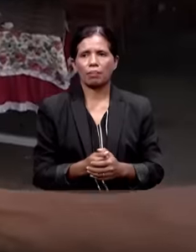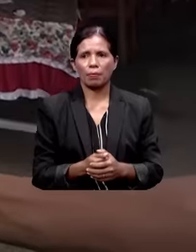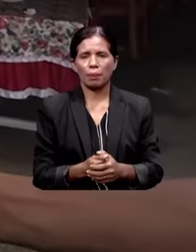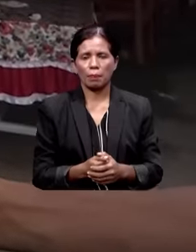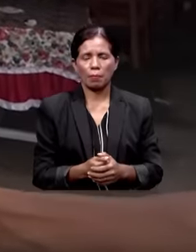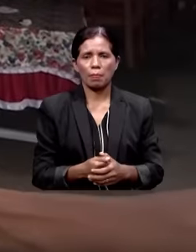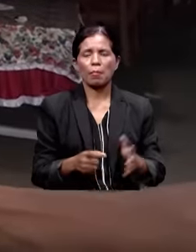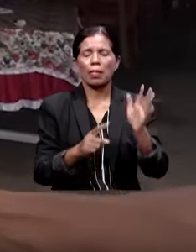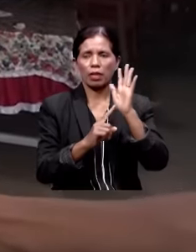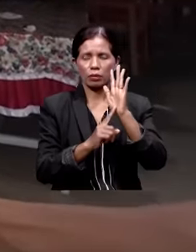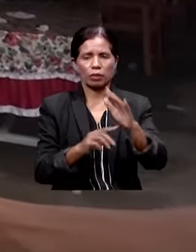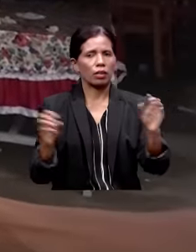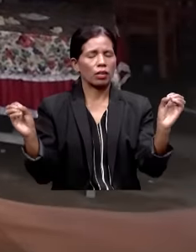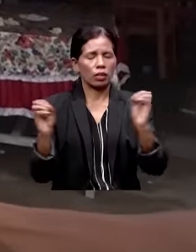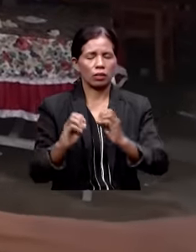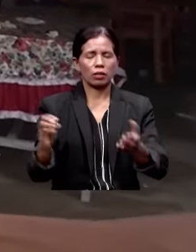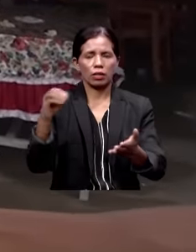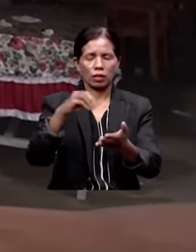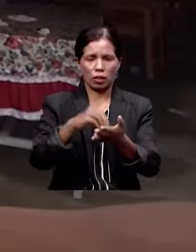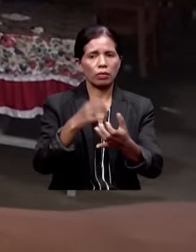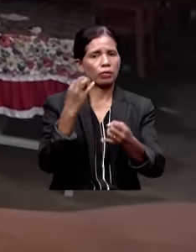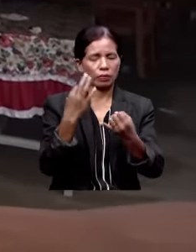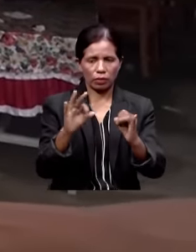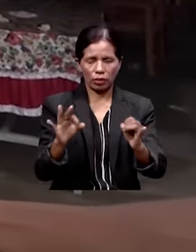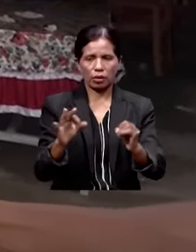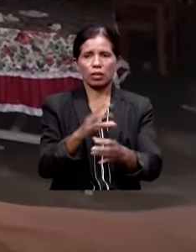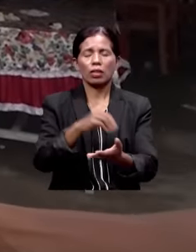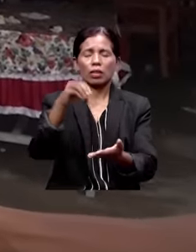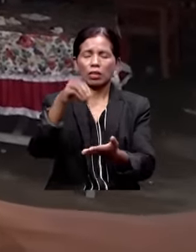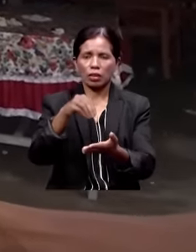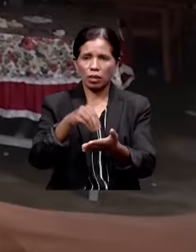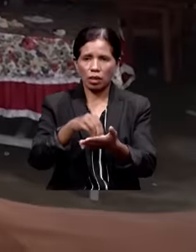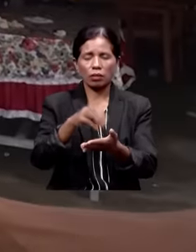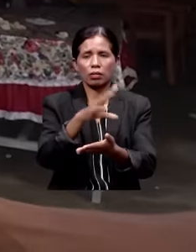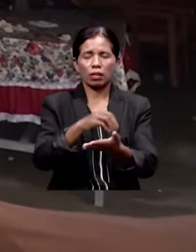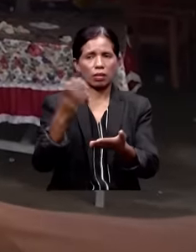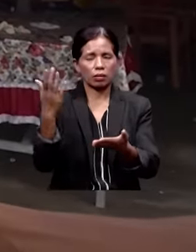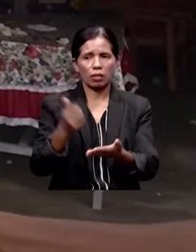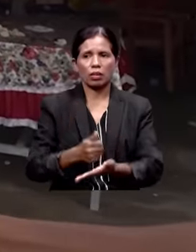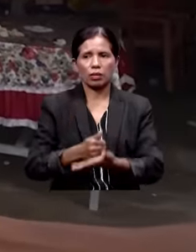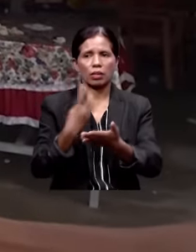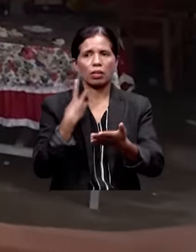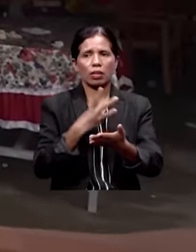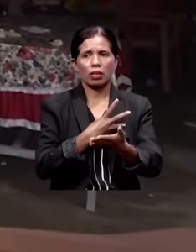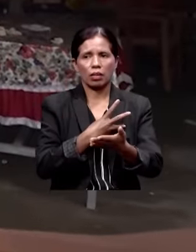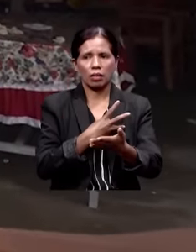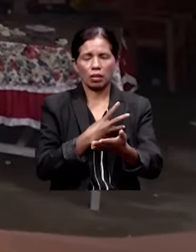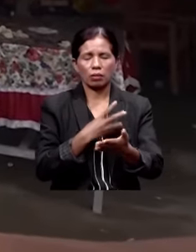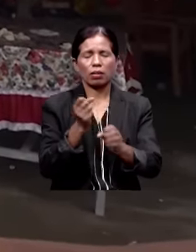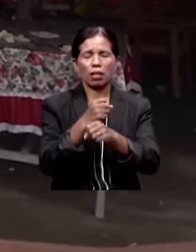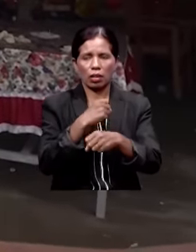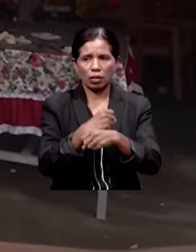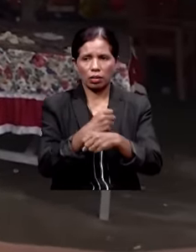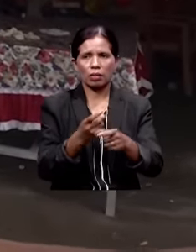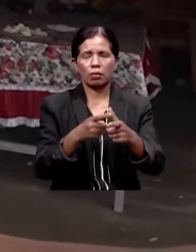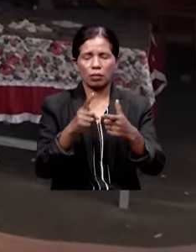nebe ka turu ne ne la os marka sam final. Ne pontos coordenadas para tu bela ajuda e ame tu deita tu negocia para